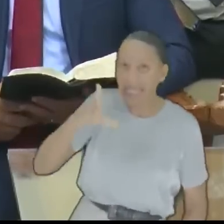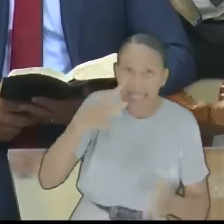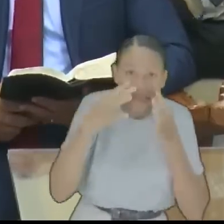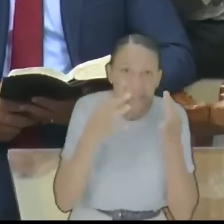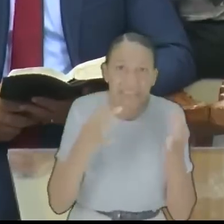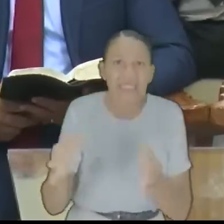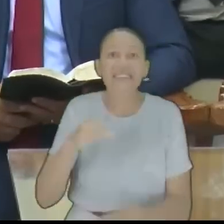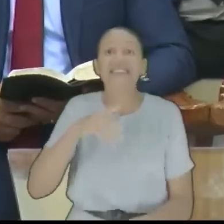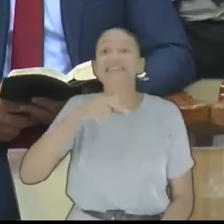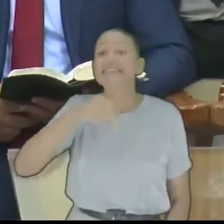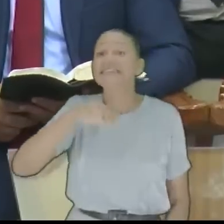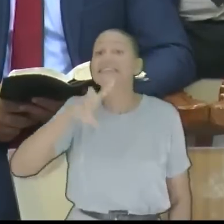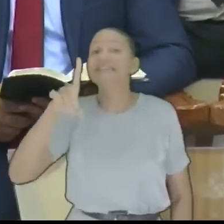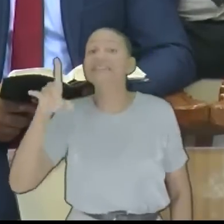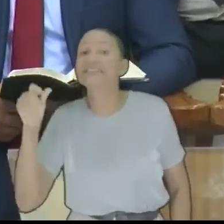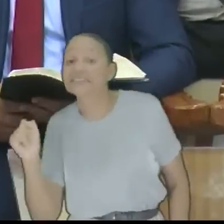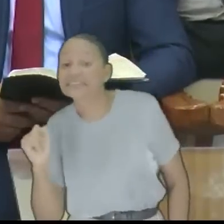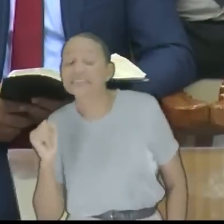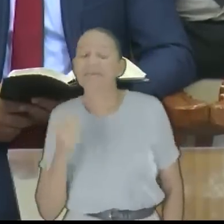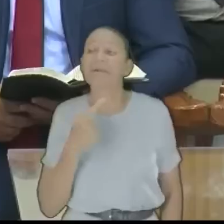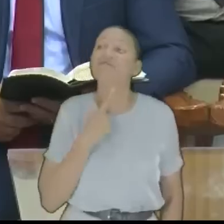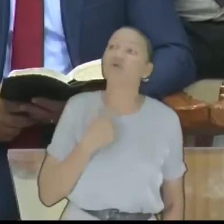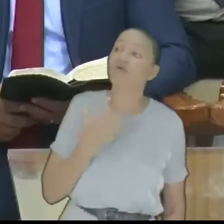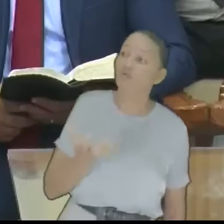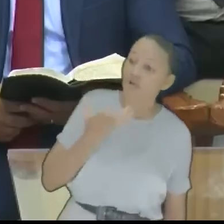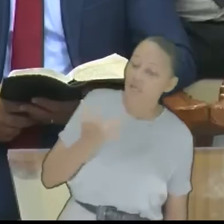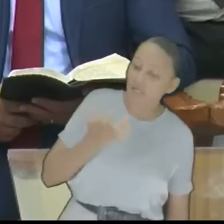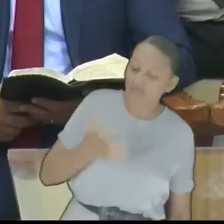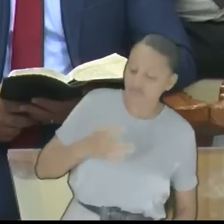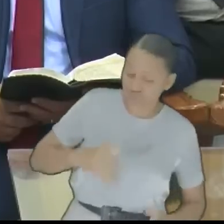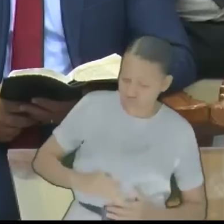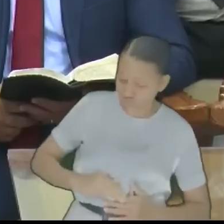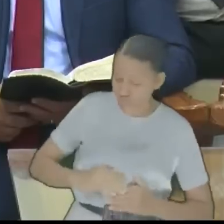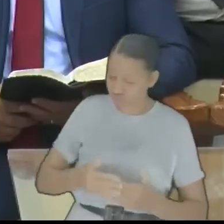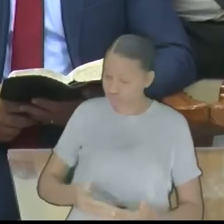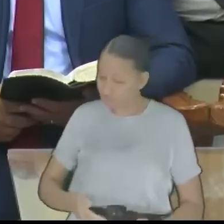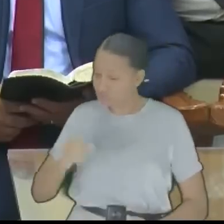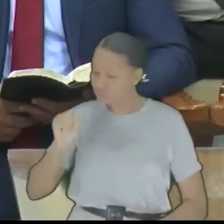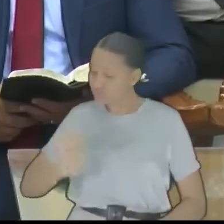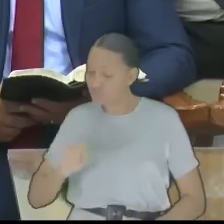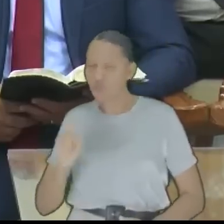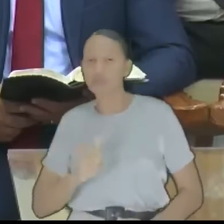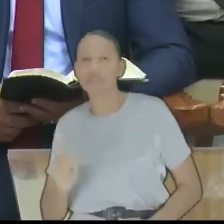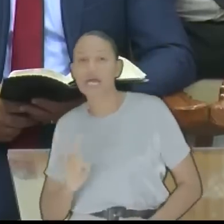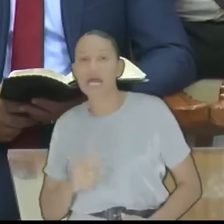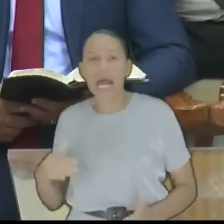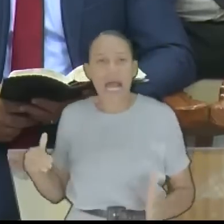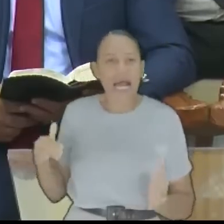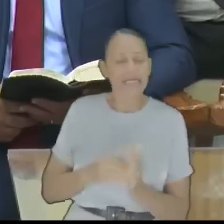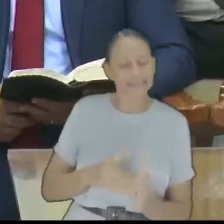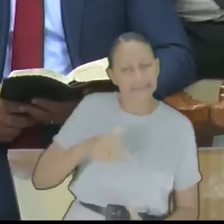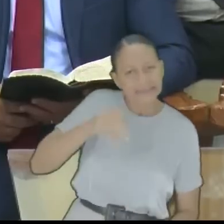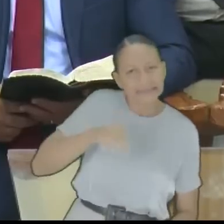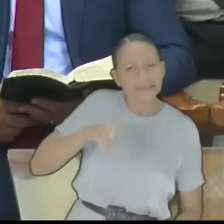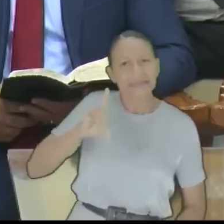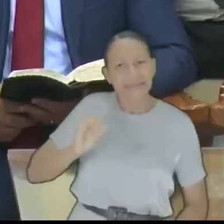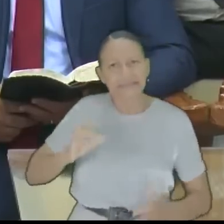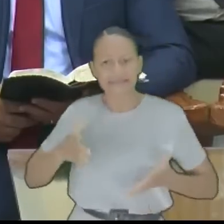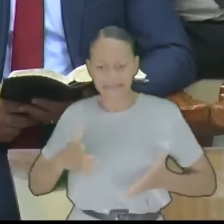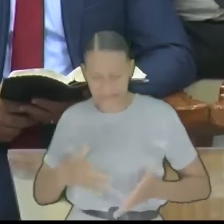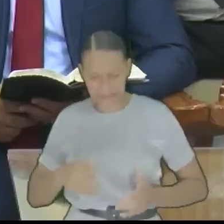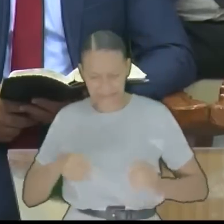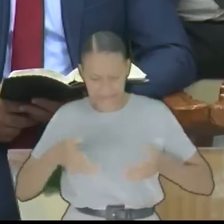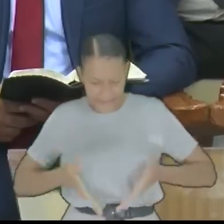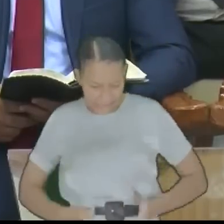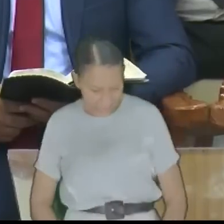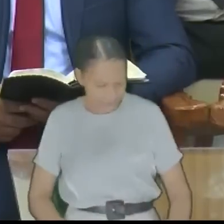atenção, para saber se queria ou não o filho. Até 7 dias da criança nascida, o